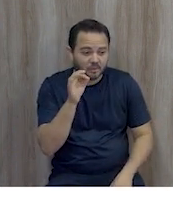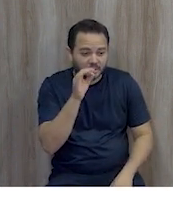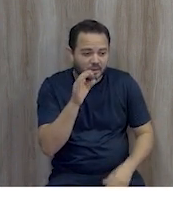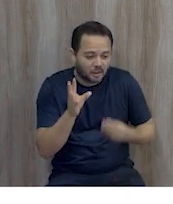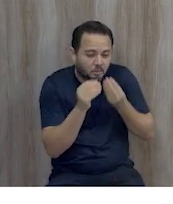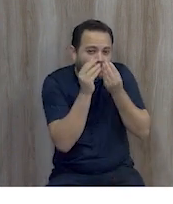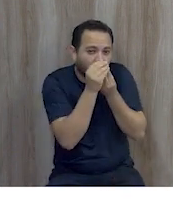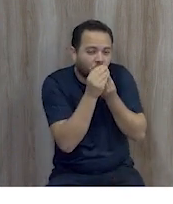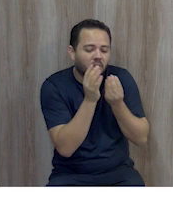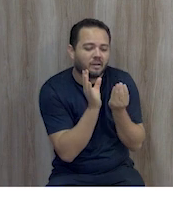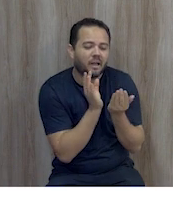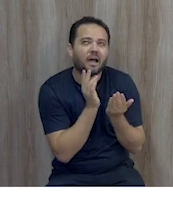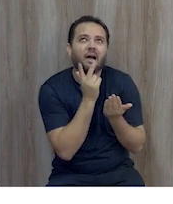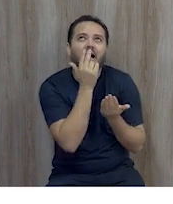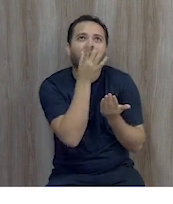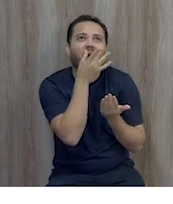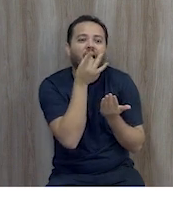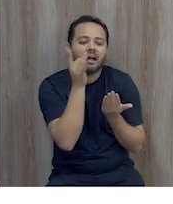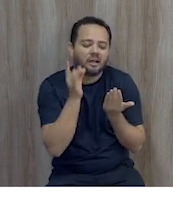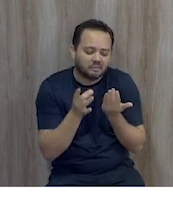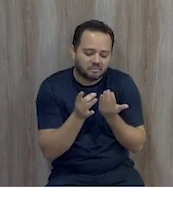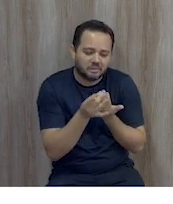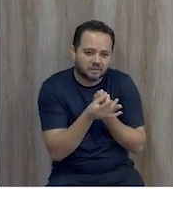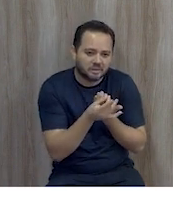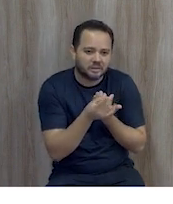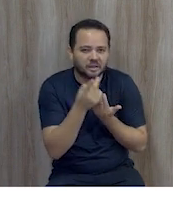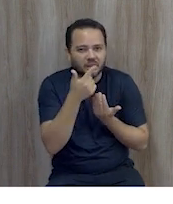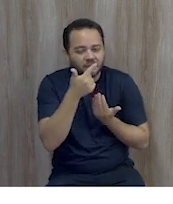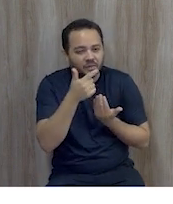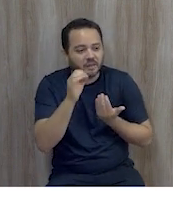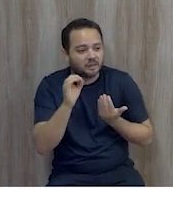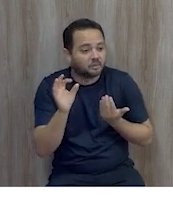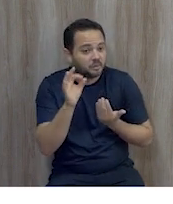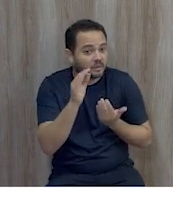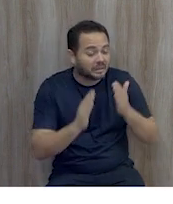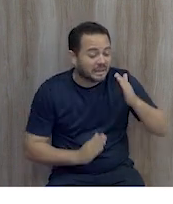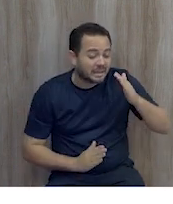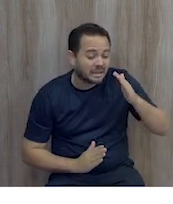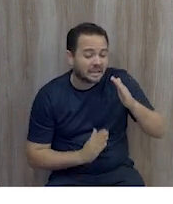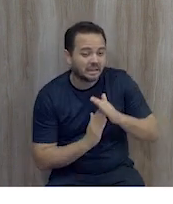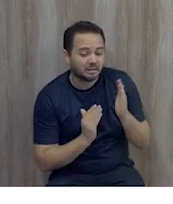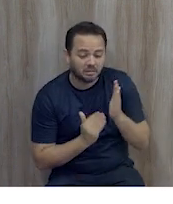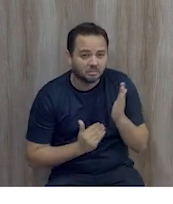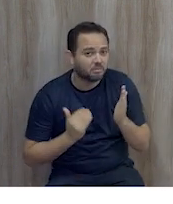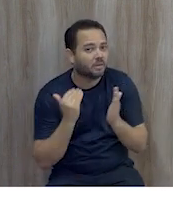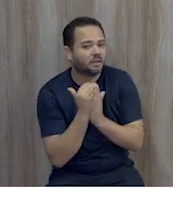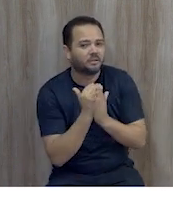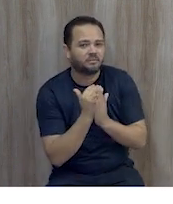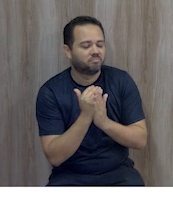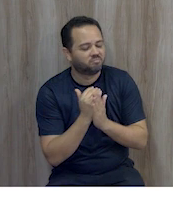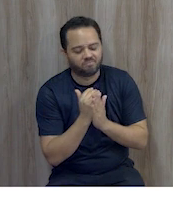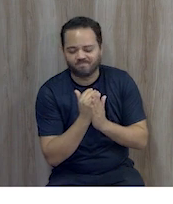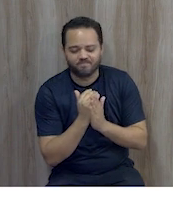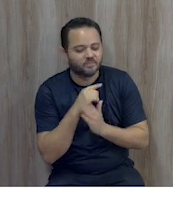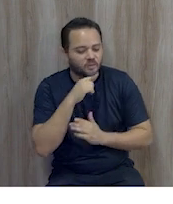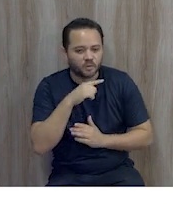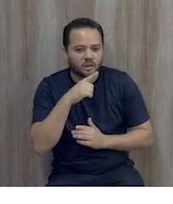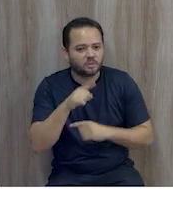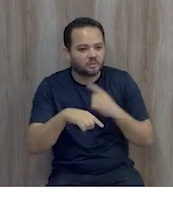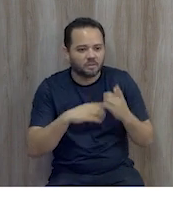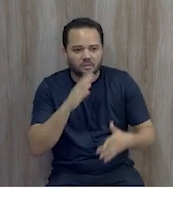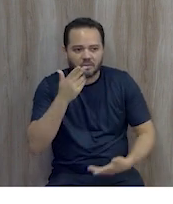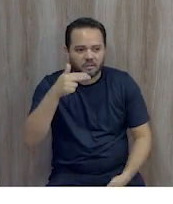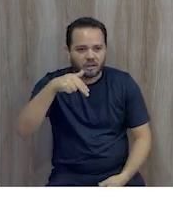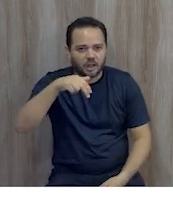tecido conjuntivo que pode ficar exposto ali além do retalho para que não haja a necrose, tá? Então a gente precisa usar um